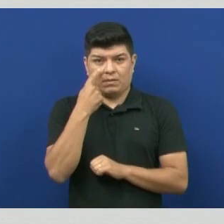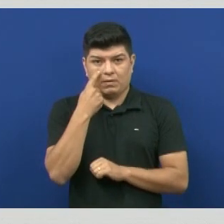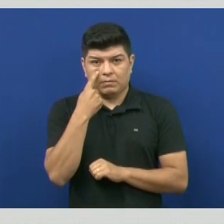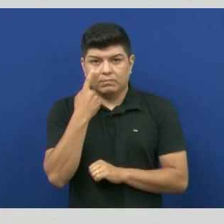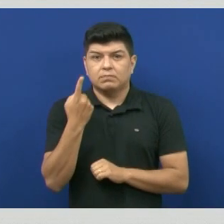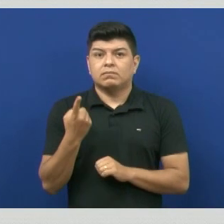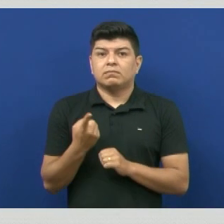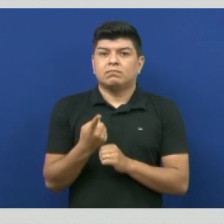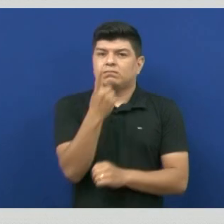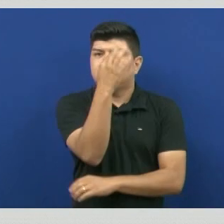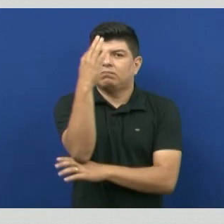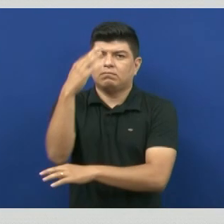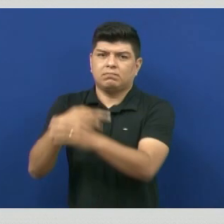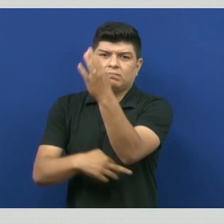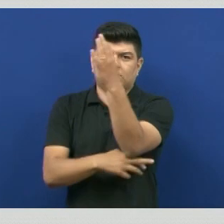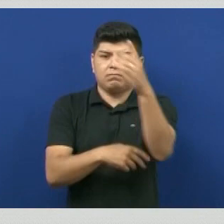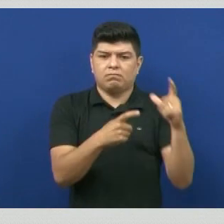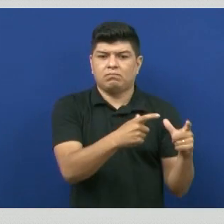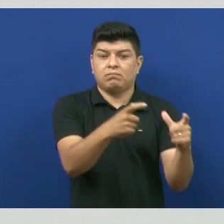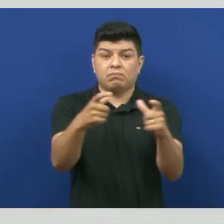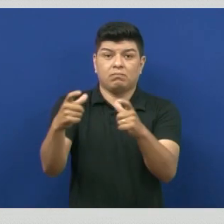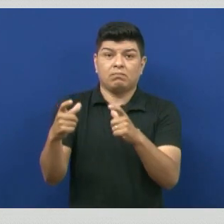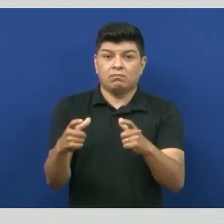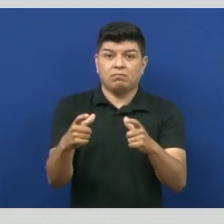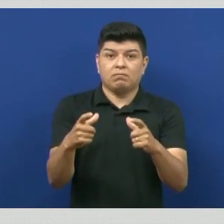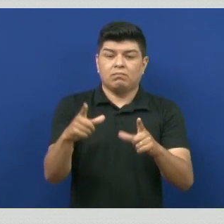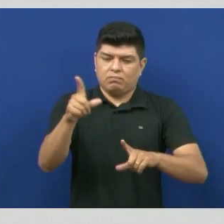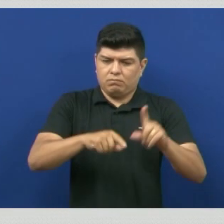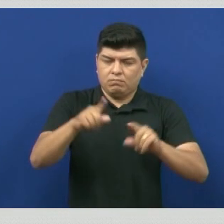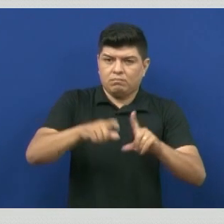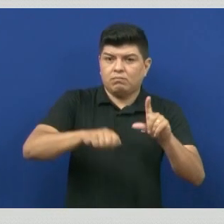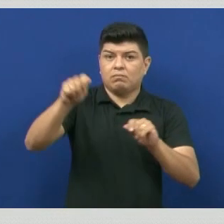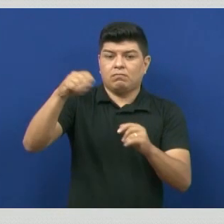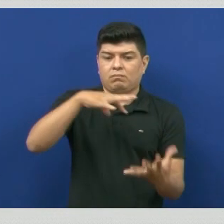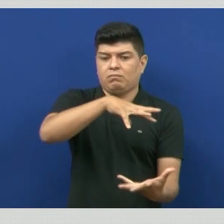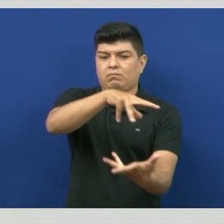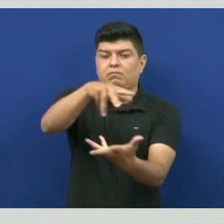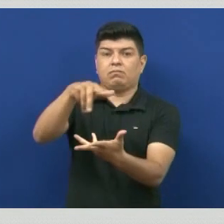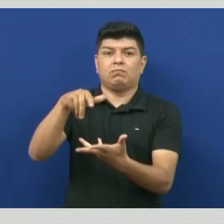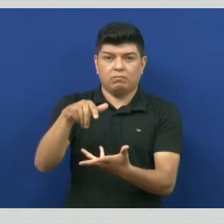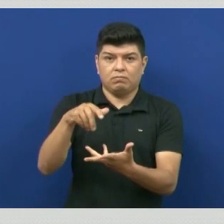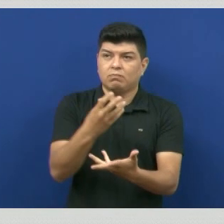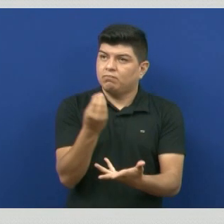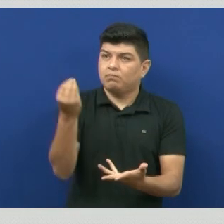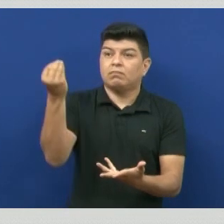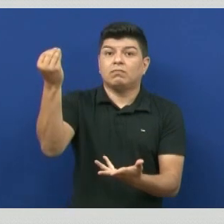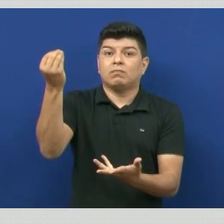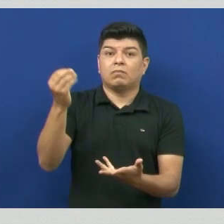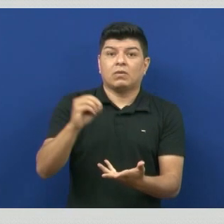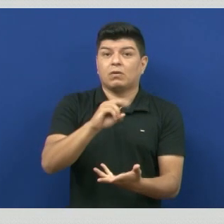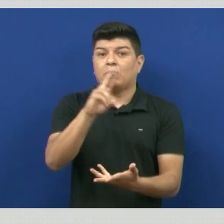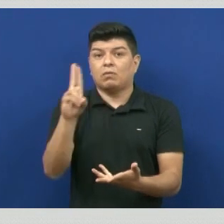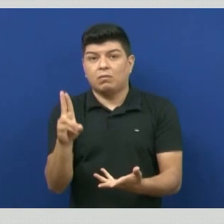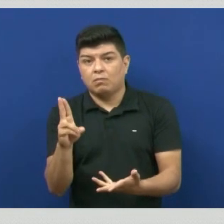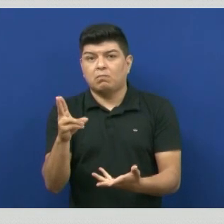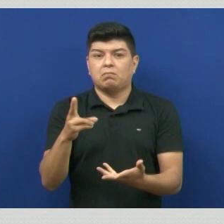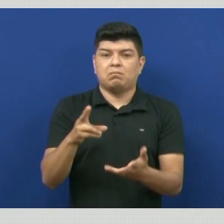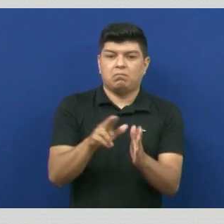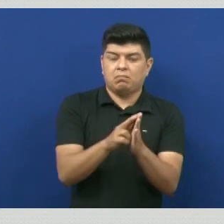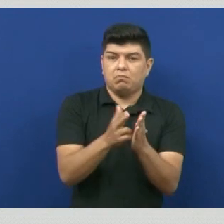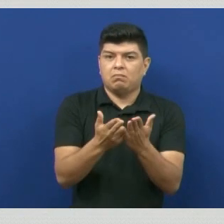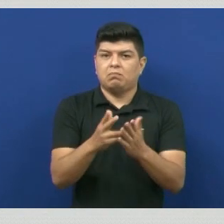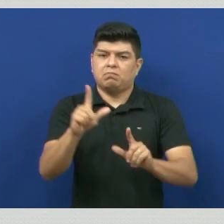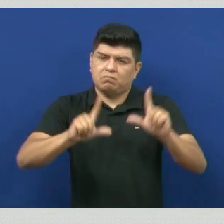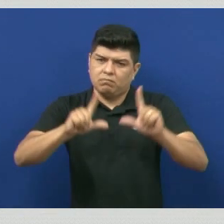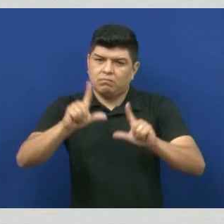observar paisagens de outros locais do Brasil e do mundo quando você viaja, ou em imagens de jornais, revistas,